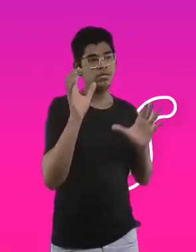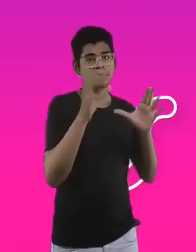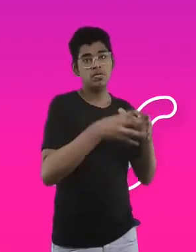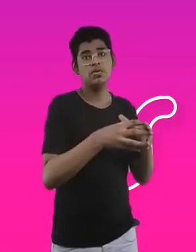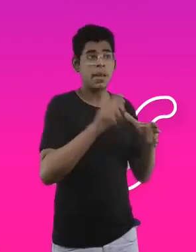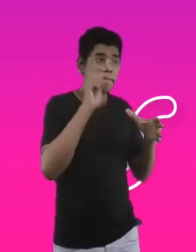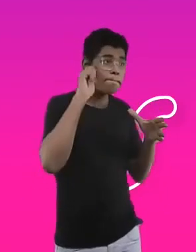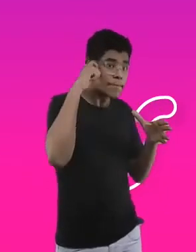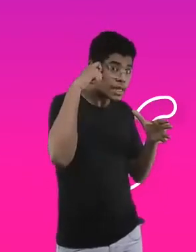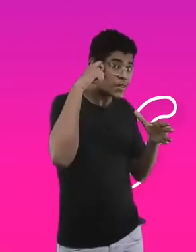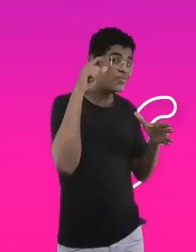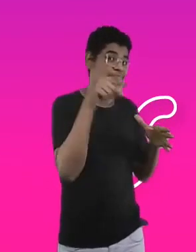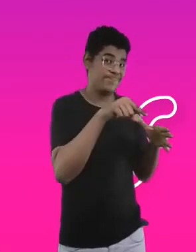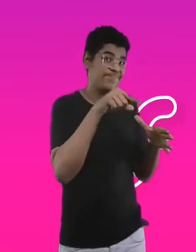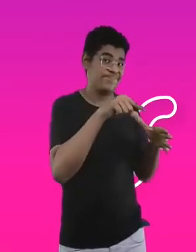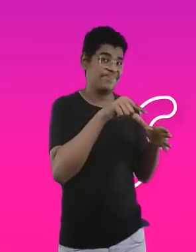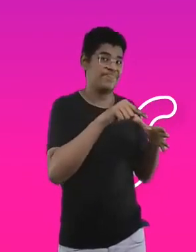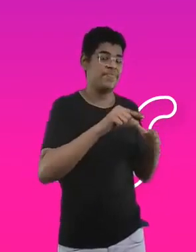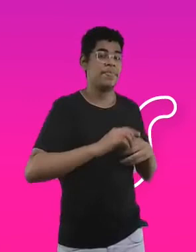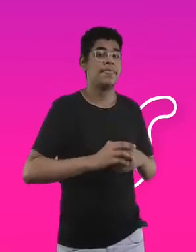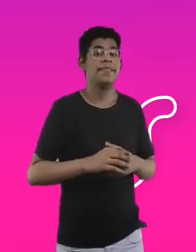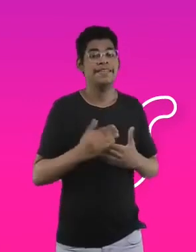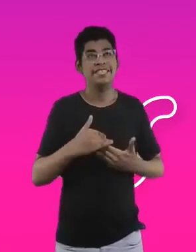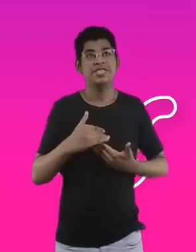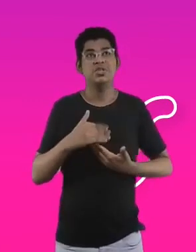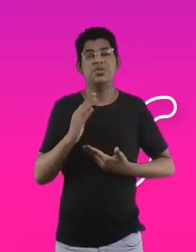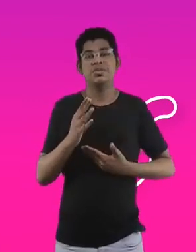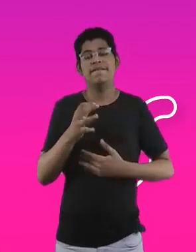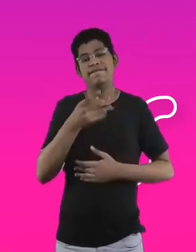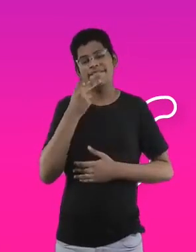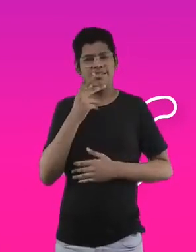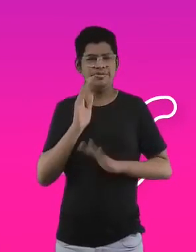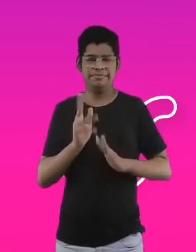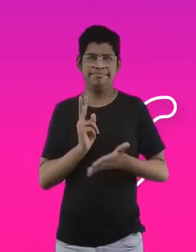Eu costumo olhar para